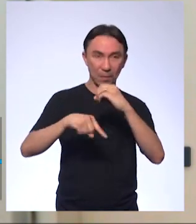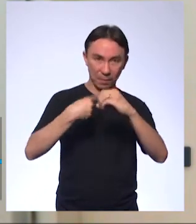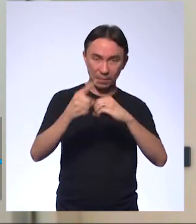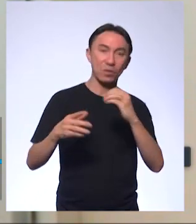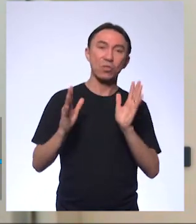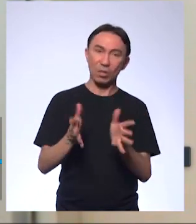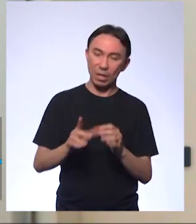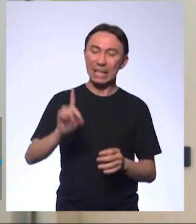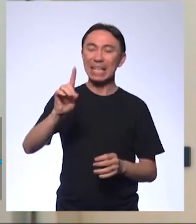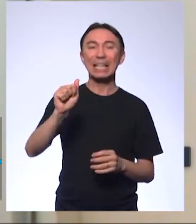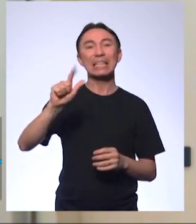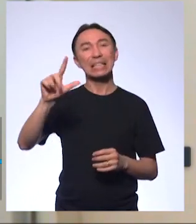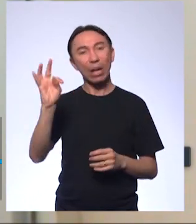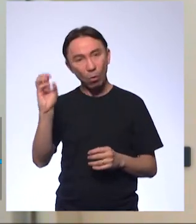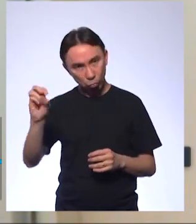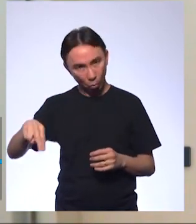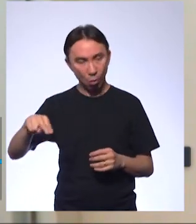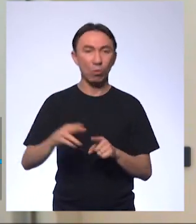Rutherford.